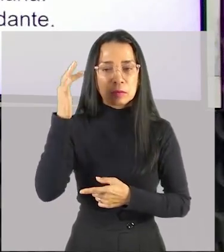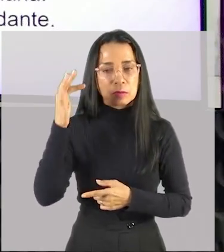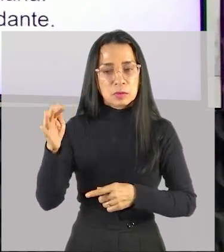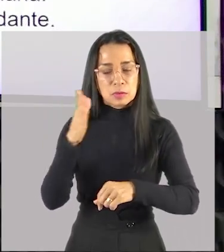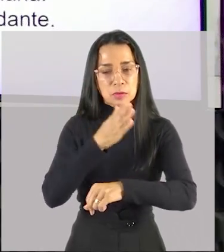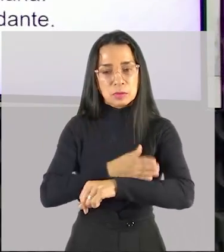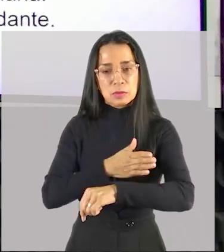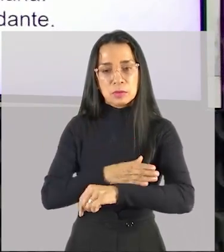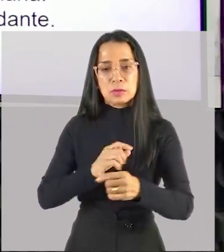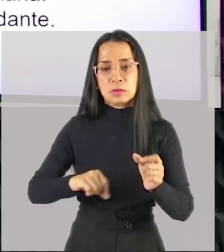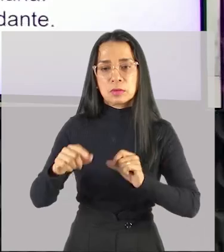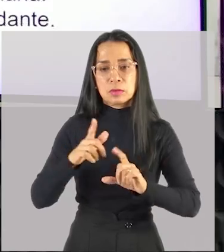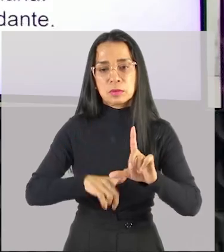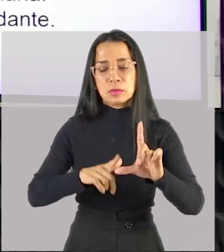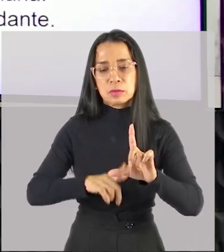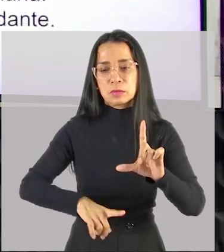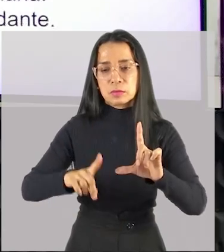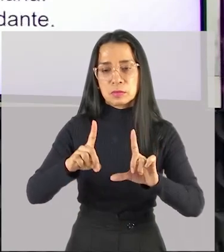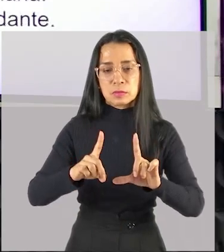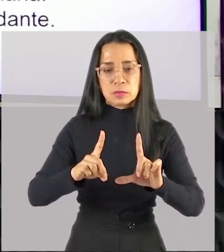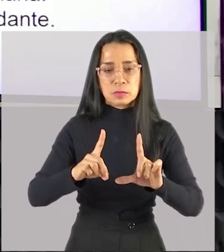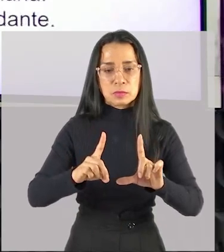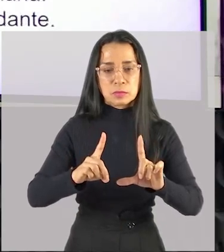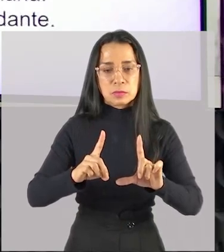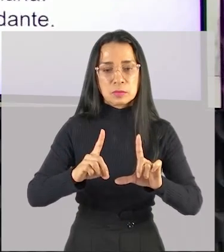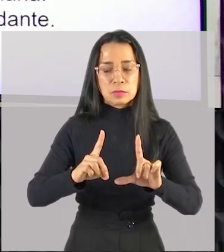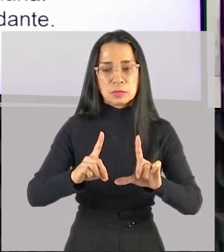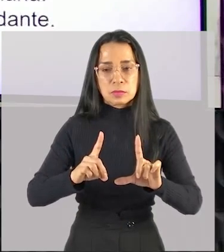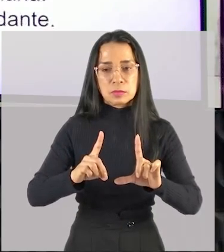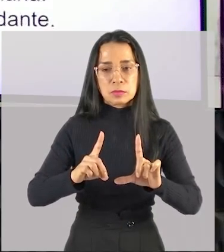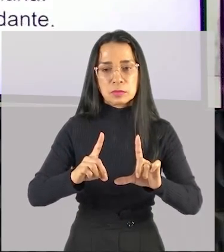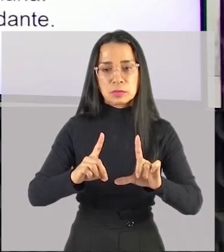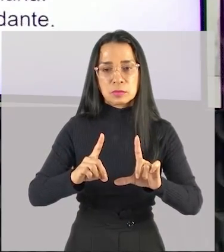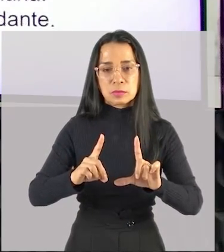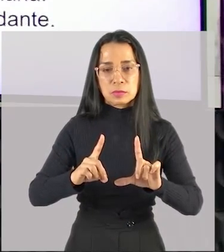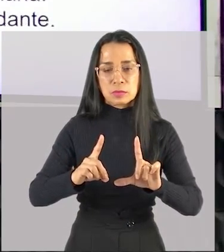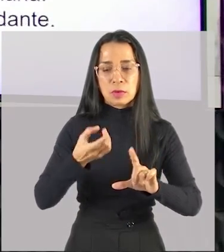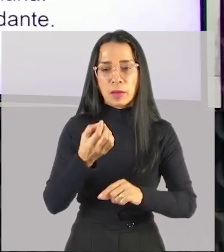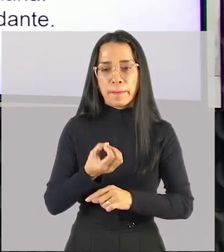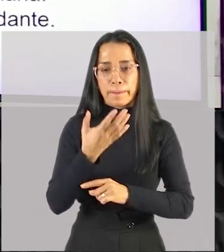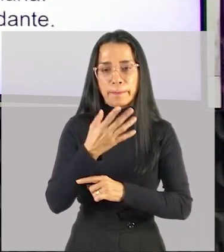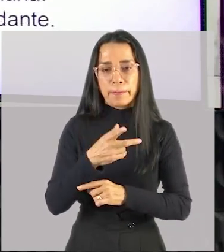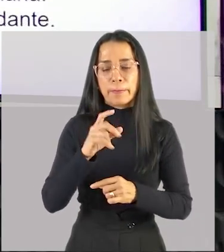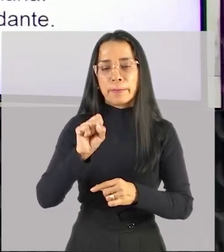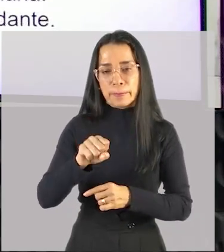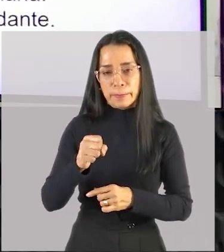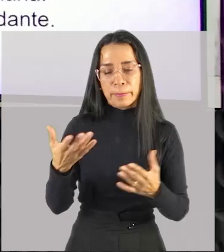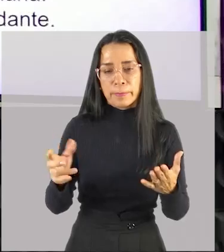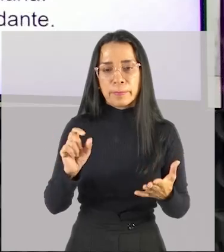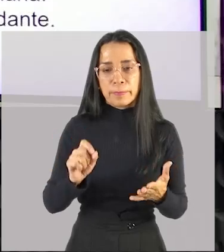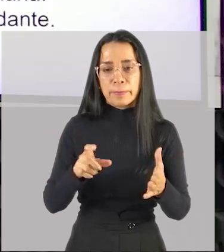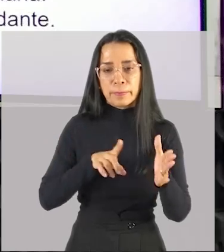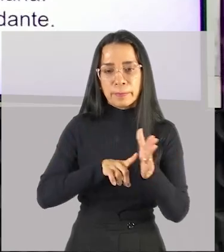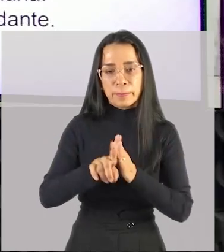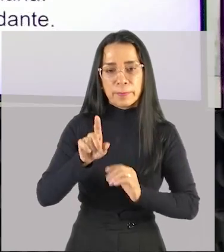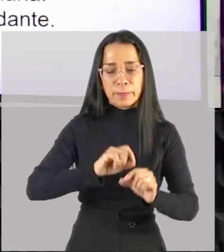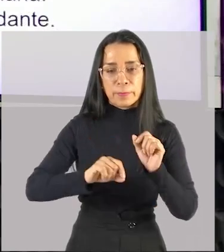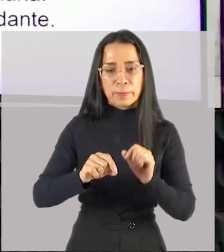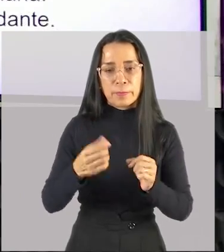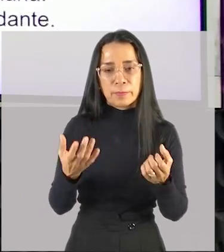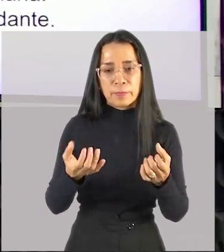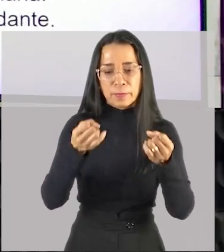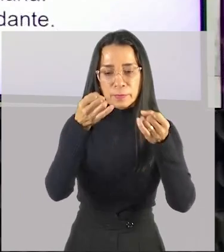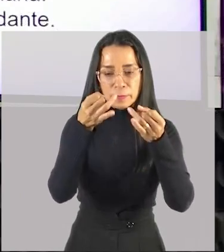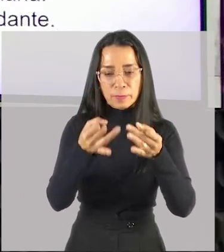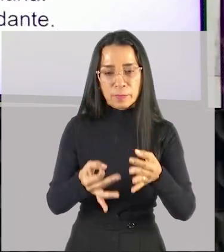filosofia medieval. Letra D. Abrangência da compreensão humana. Bom, é exatamente isso. Aquela questão, né, ela